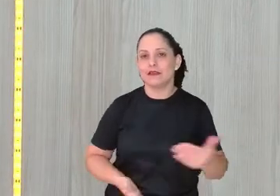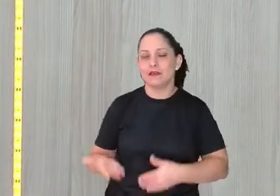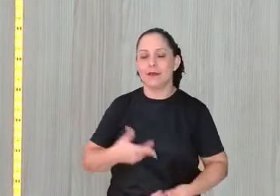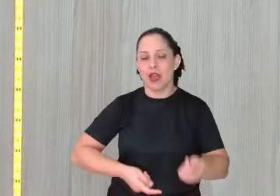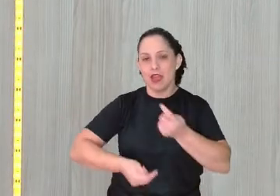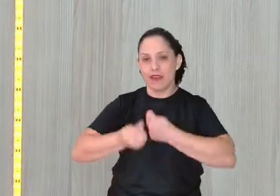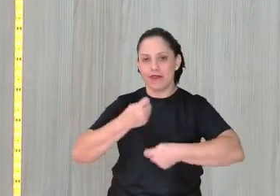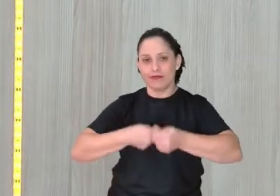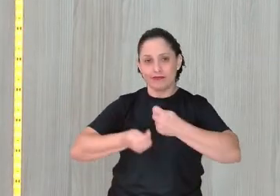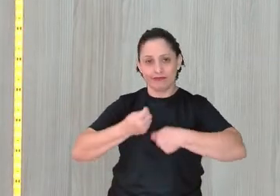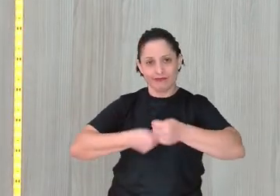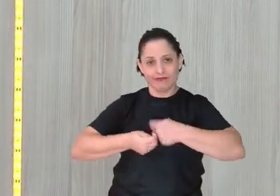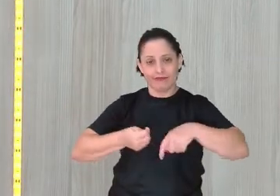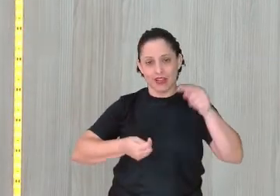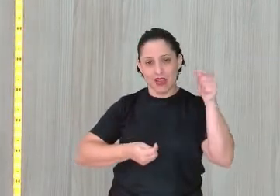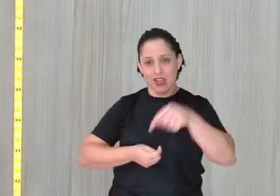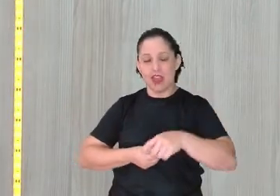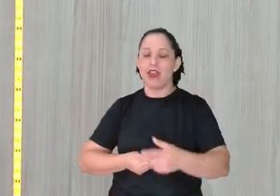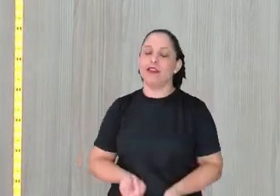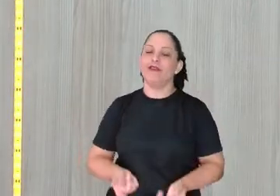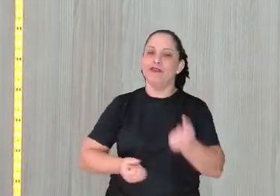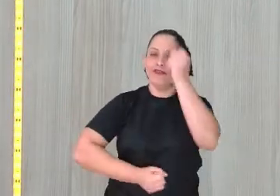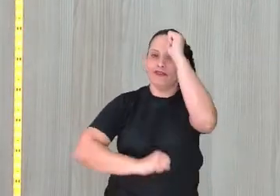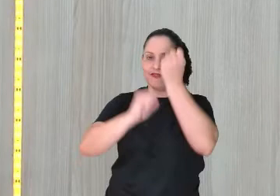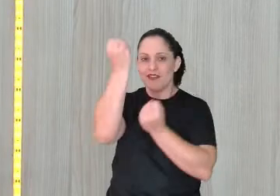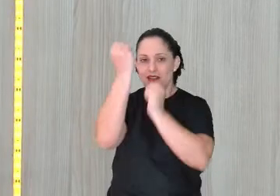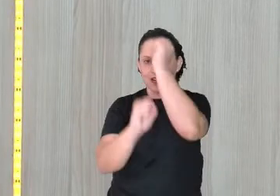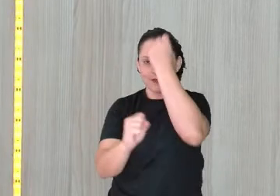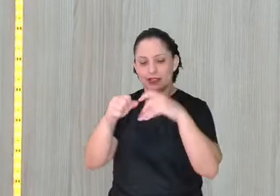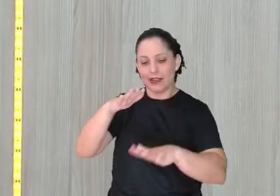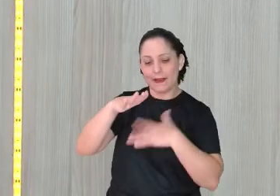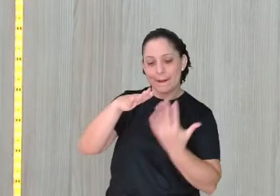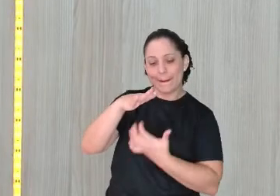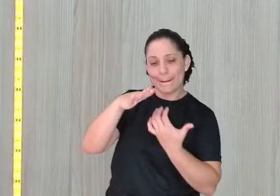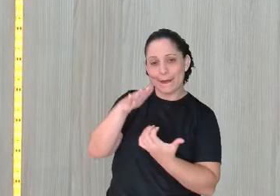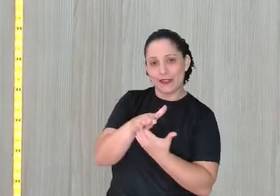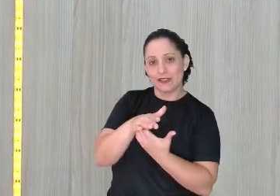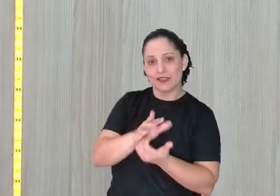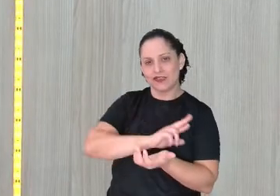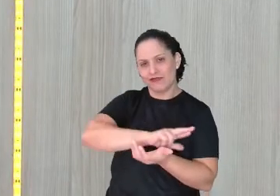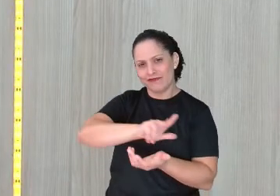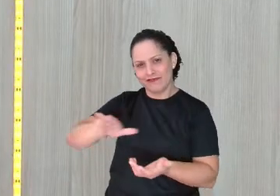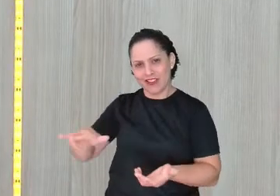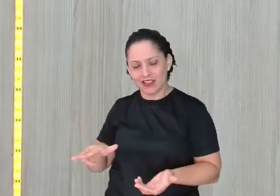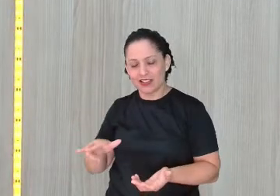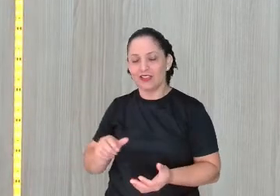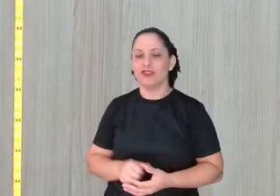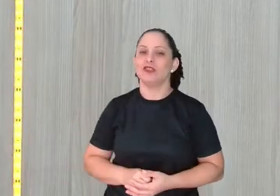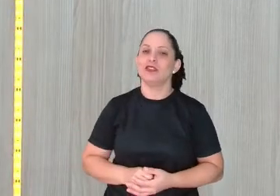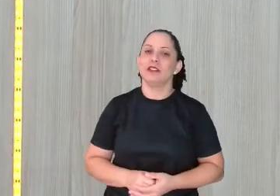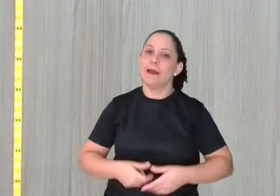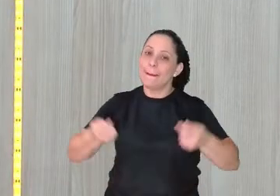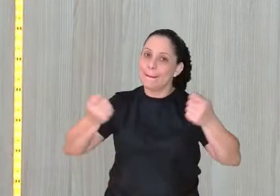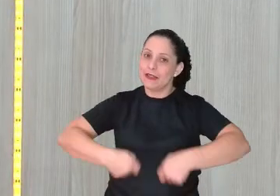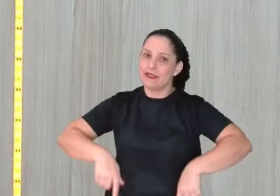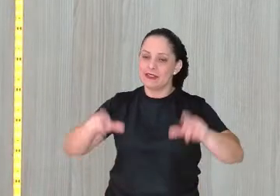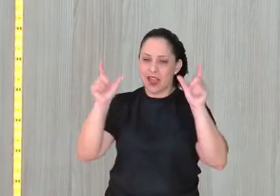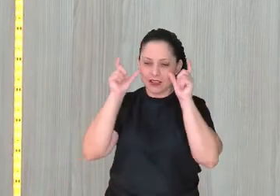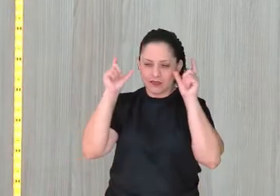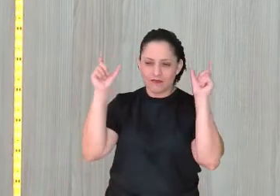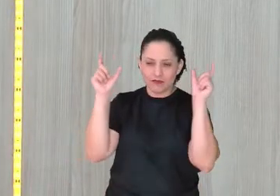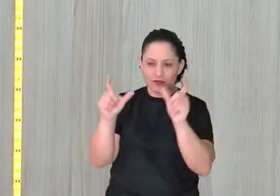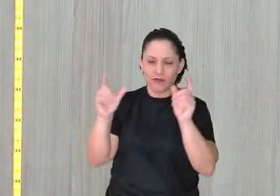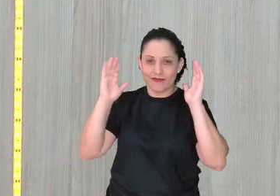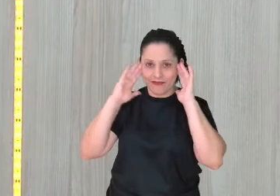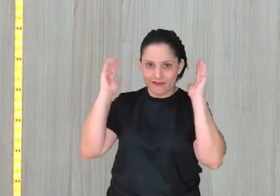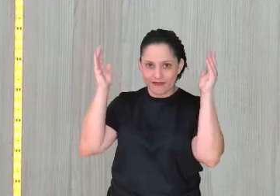mas a gente coloca a gente enquanto sociedade, enquanto coletivo, né? E quanto a gente não despertar esse olhar crítico, né, que